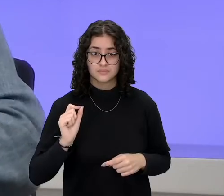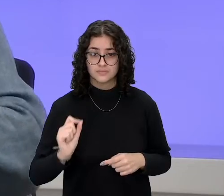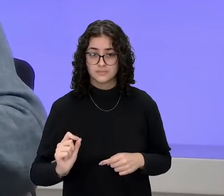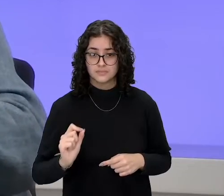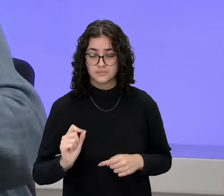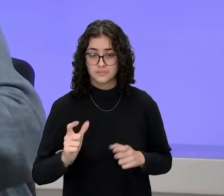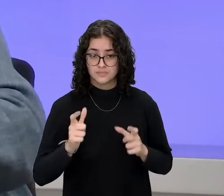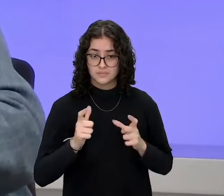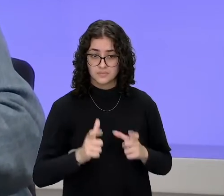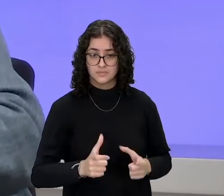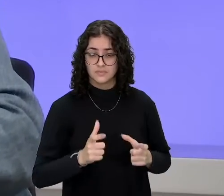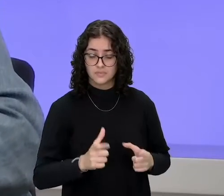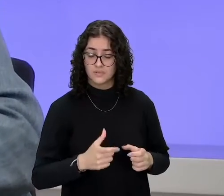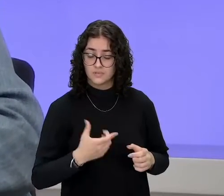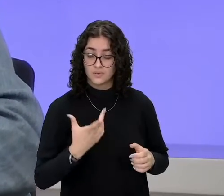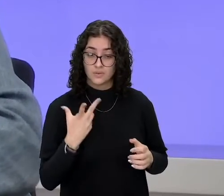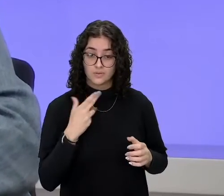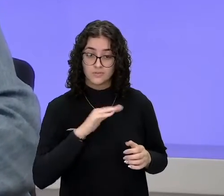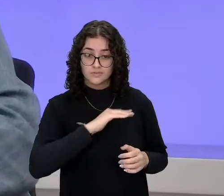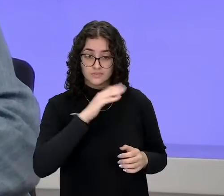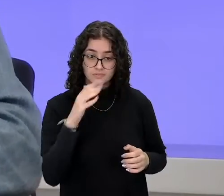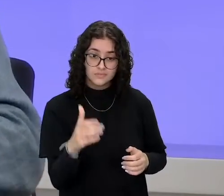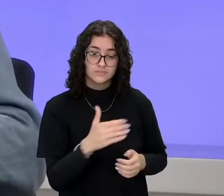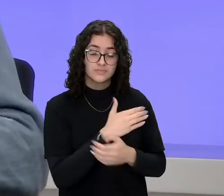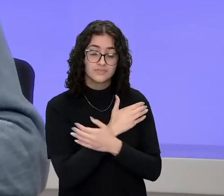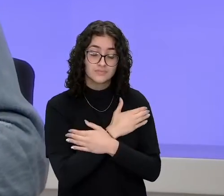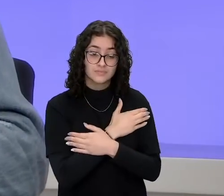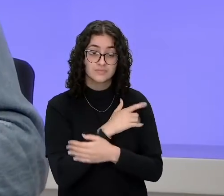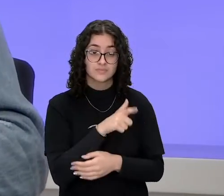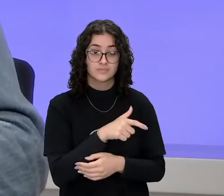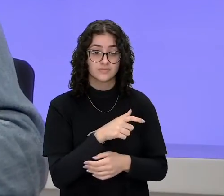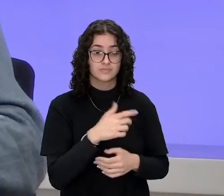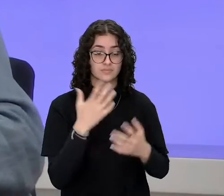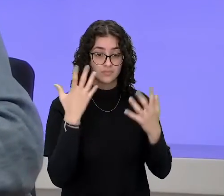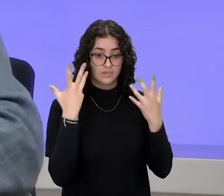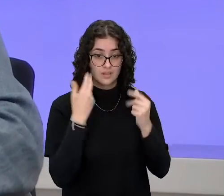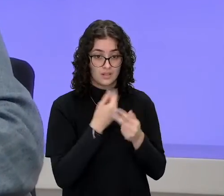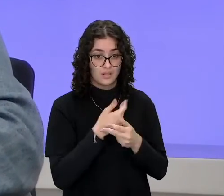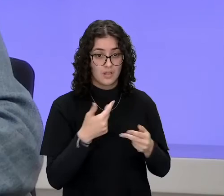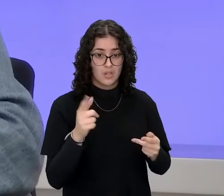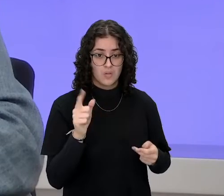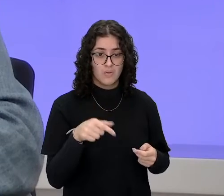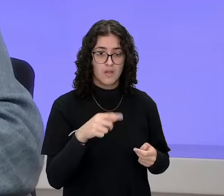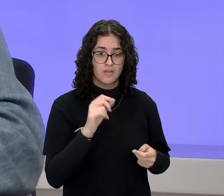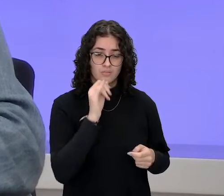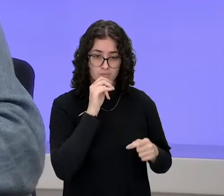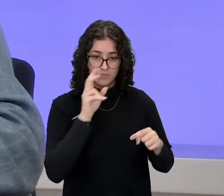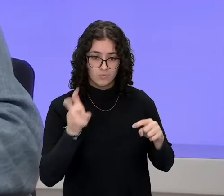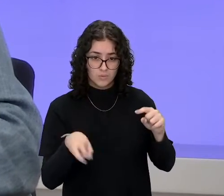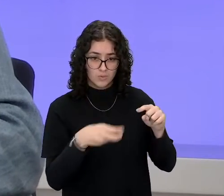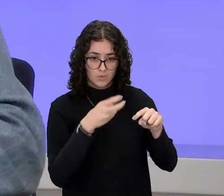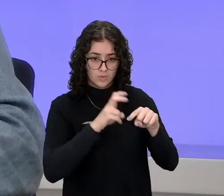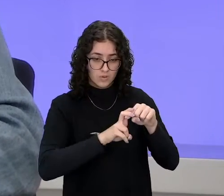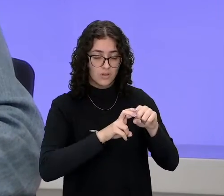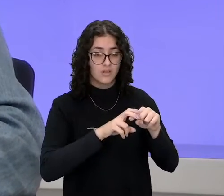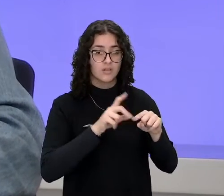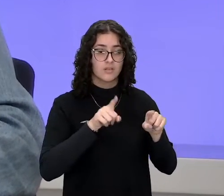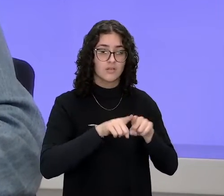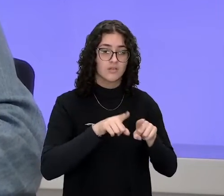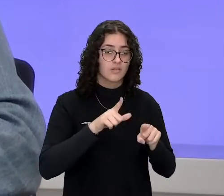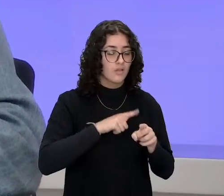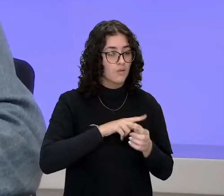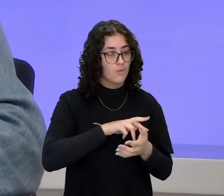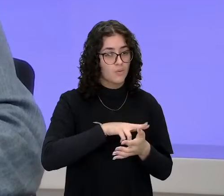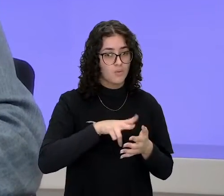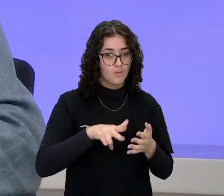um local de abrigo também para animais. A gente acabou de falar dos morcegos, mas não são morcegos, né? Pequenos mamíferos